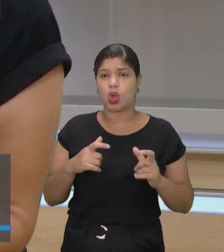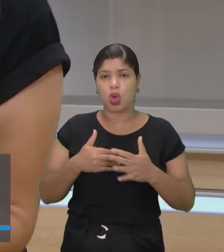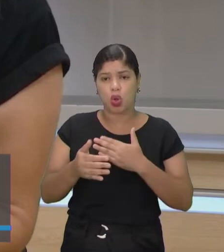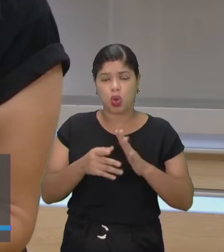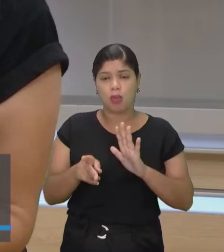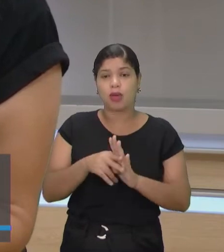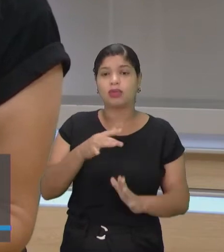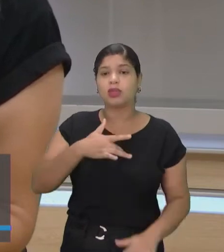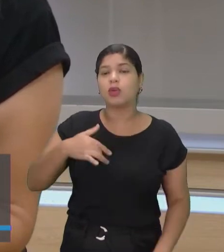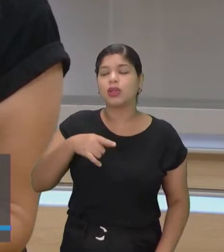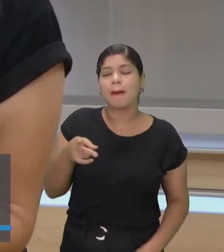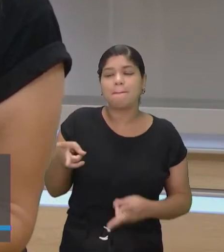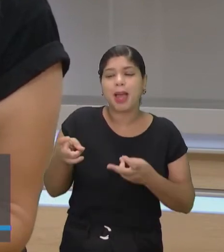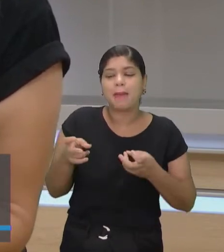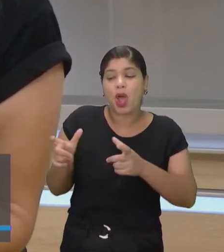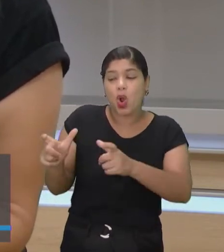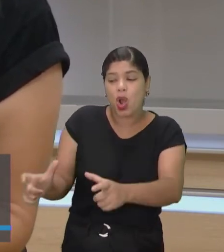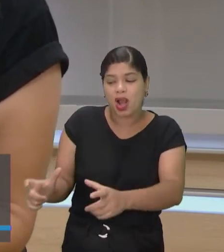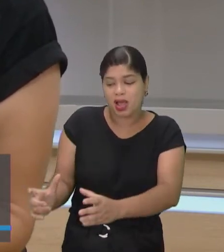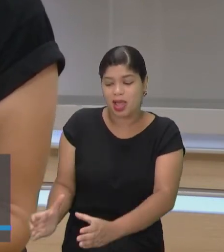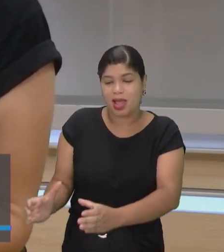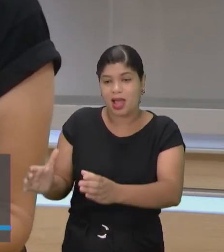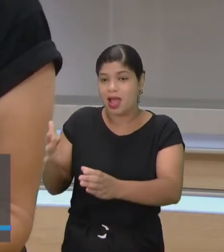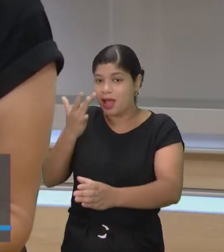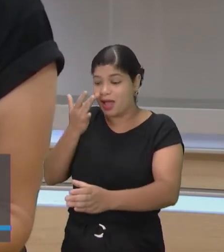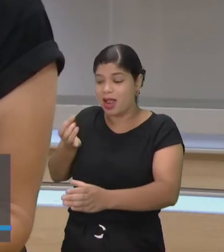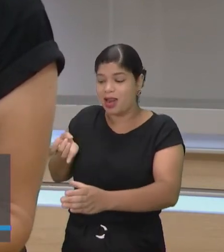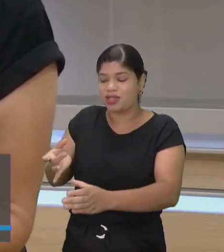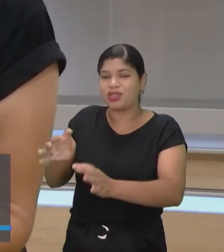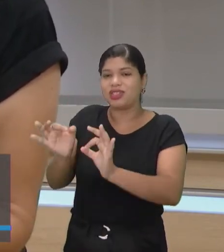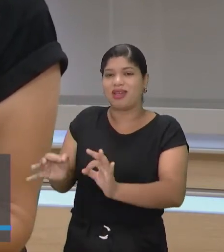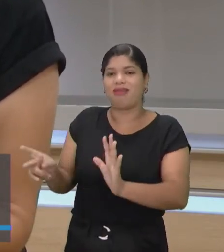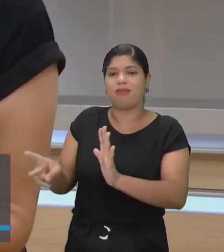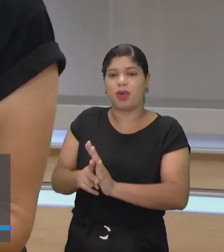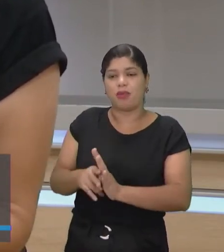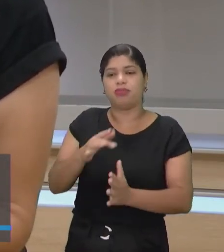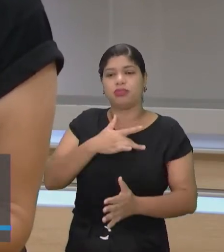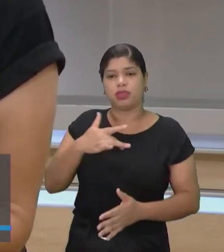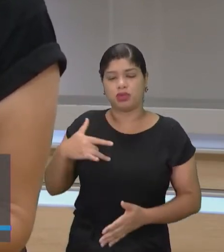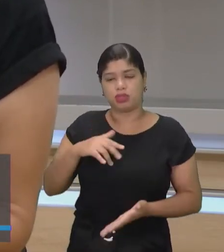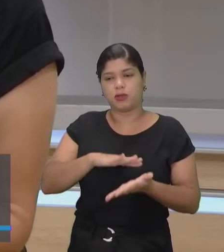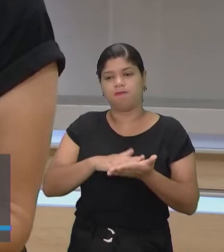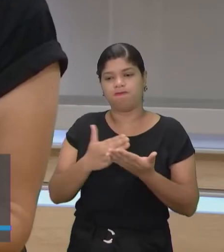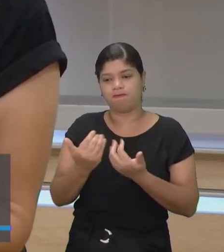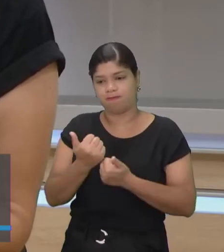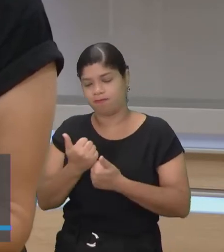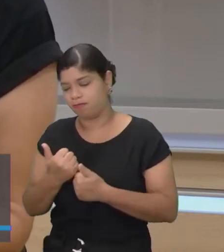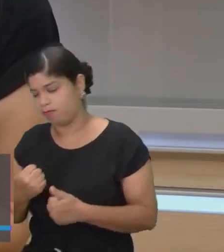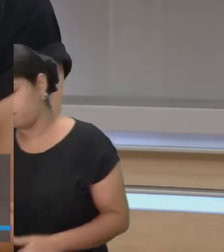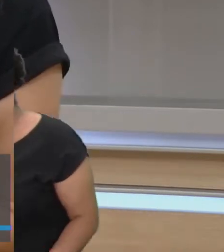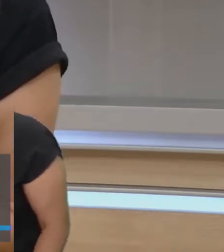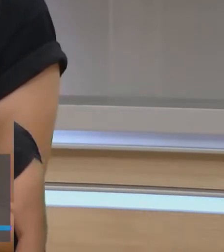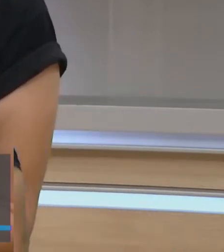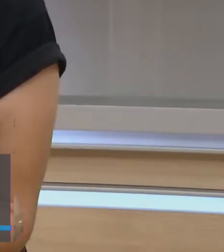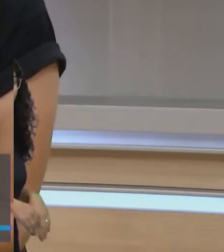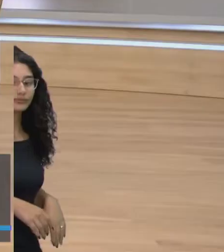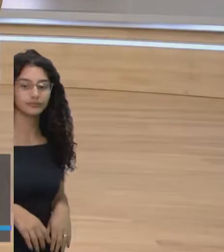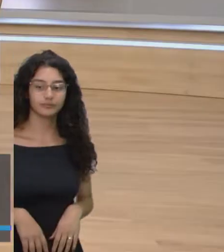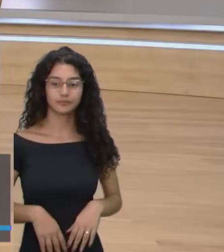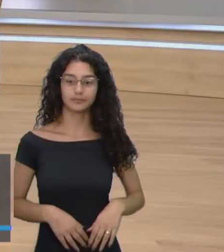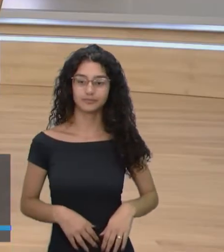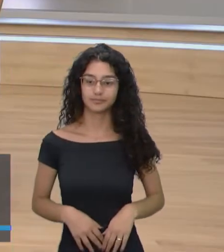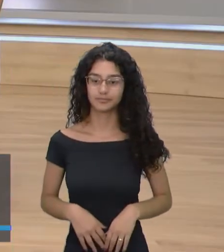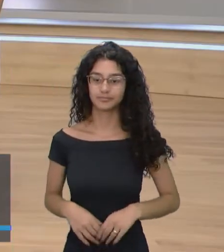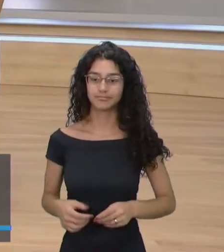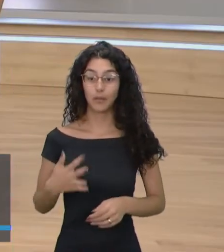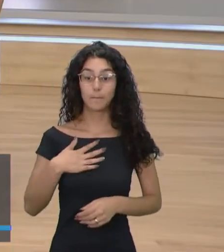saúde, percebam que existe um lixo separado, que tem lá escrito Biohazard, com símbolos... Dá medo, você fala,